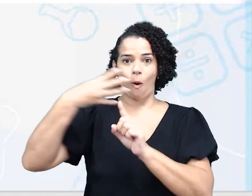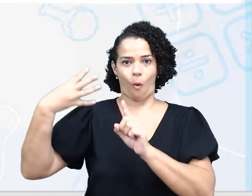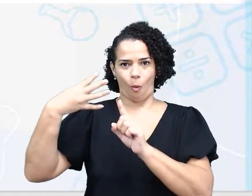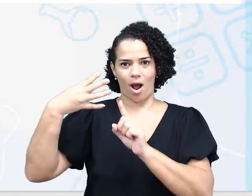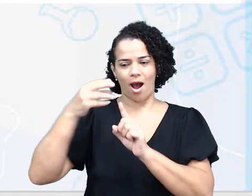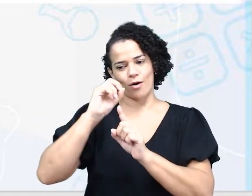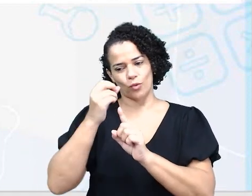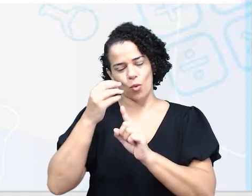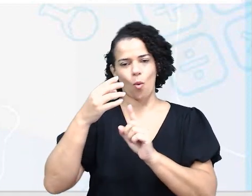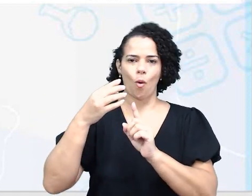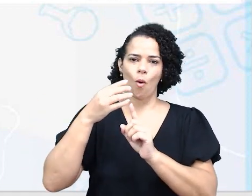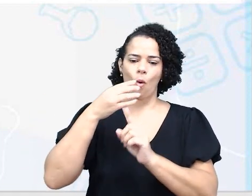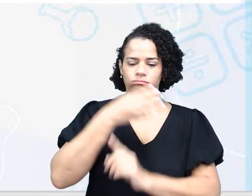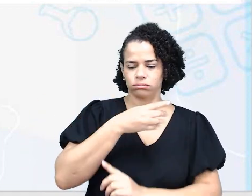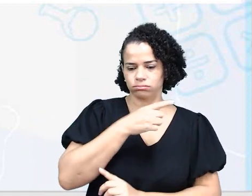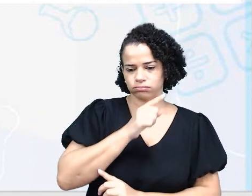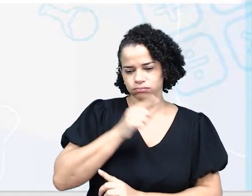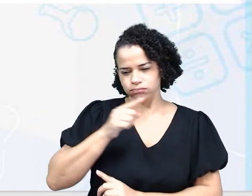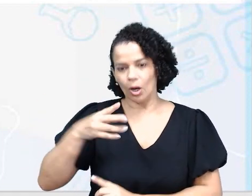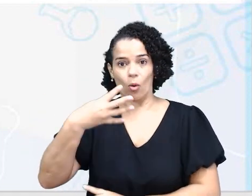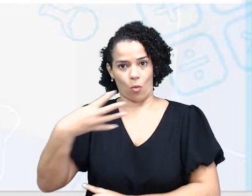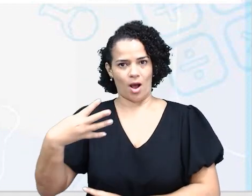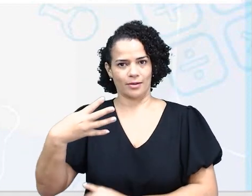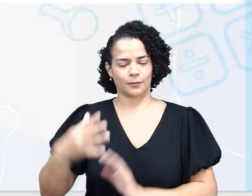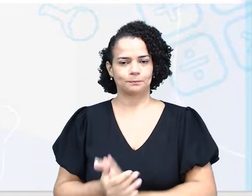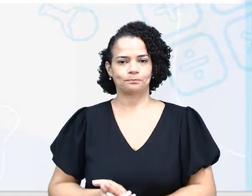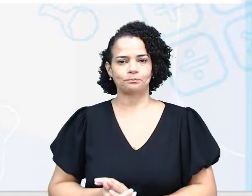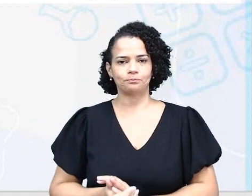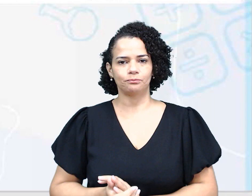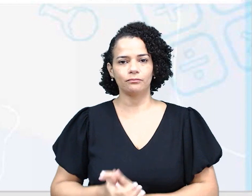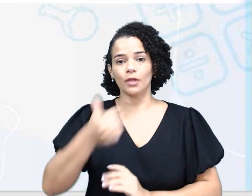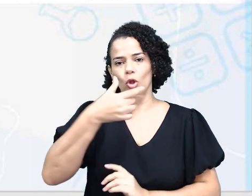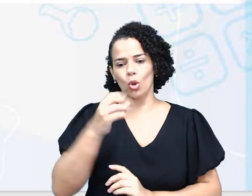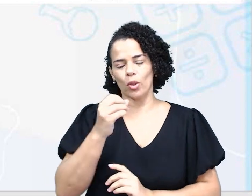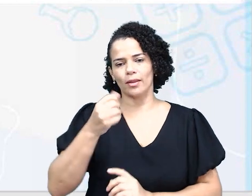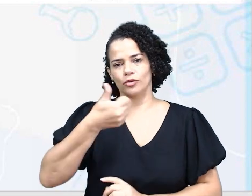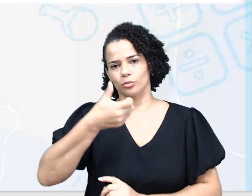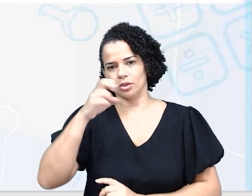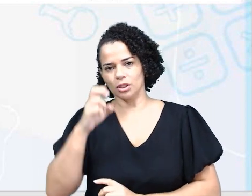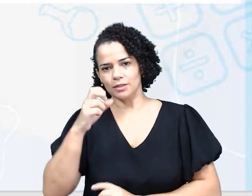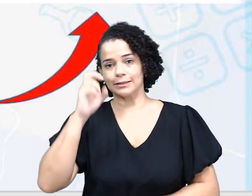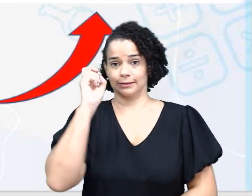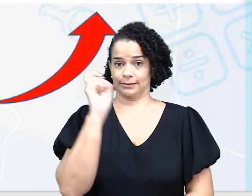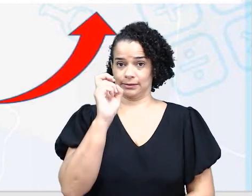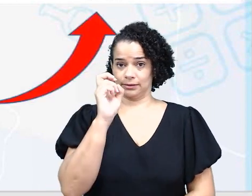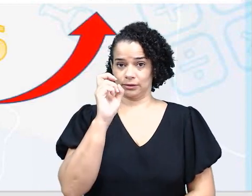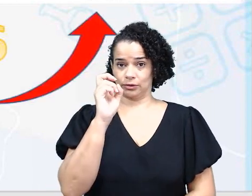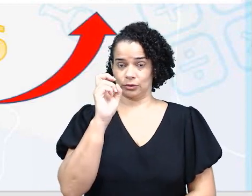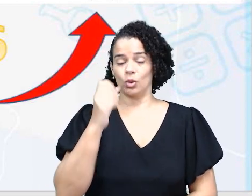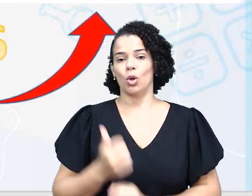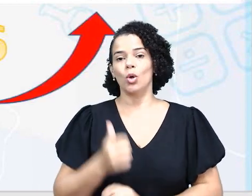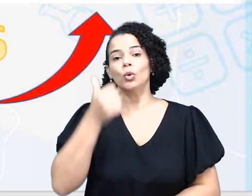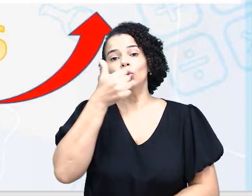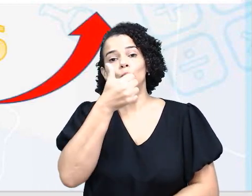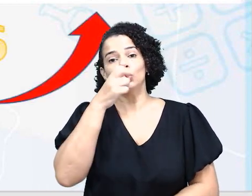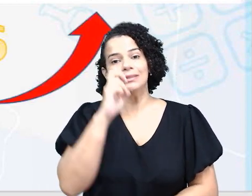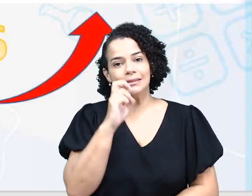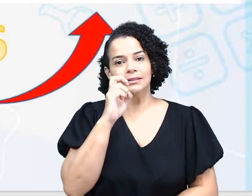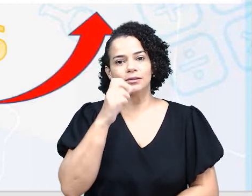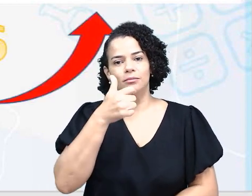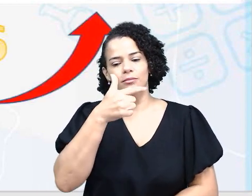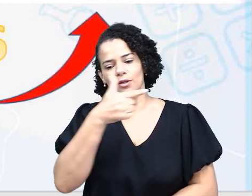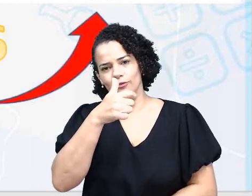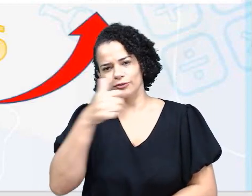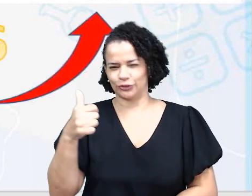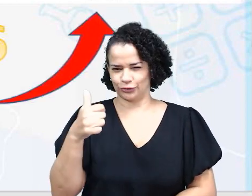4 casinhas. Do 10 para o 15, 5. Do 15 para o 21, 6. Não é